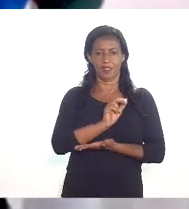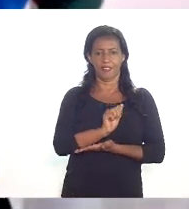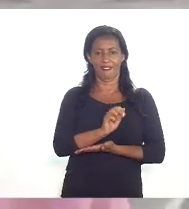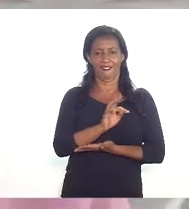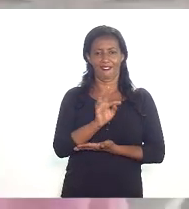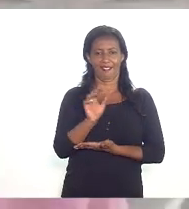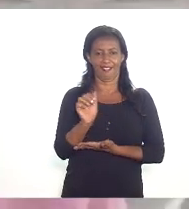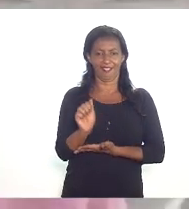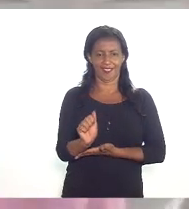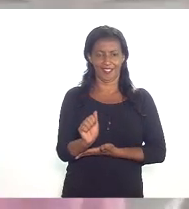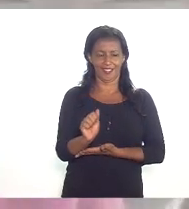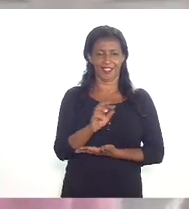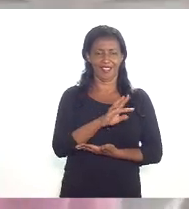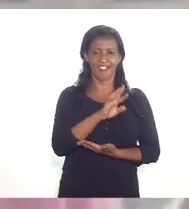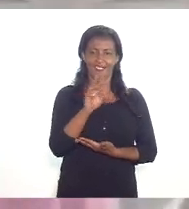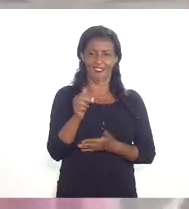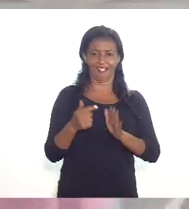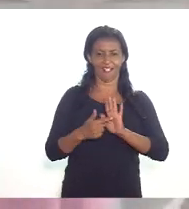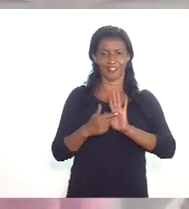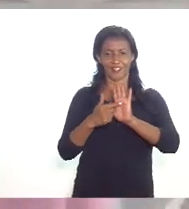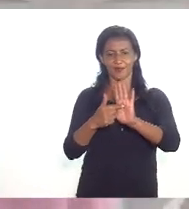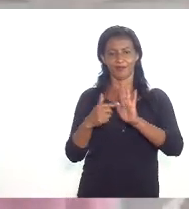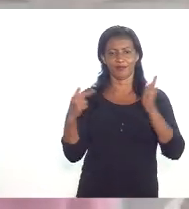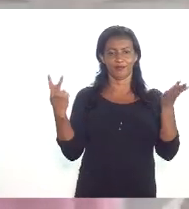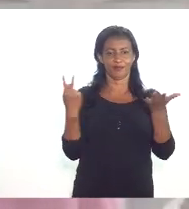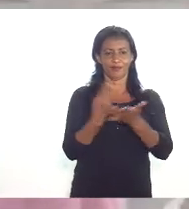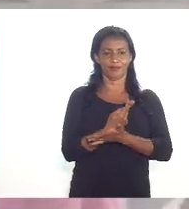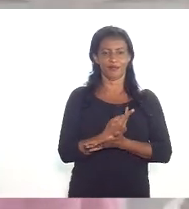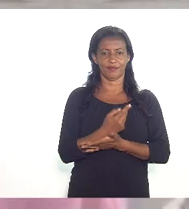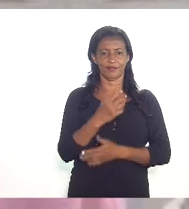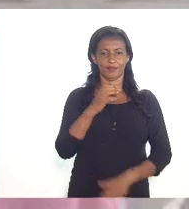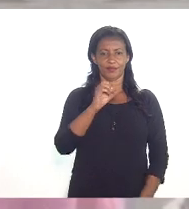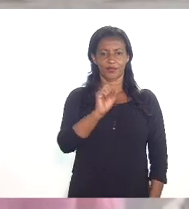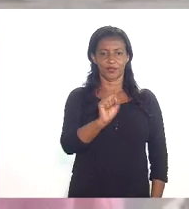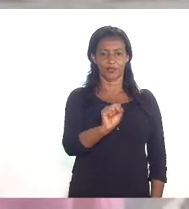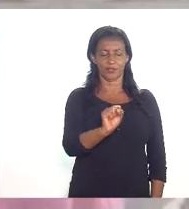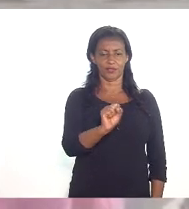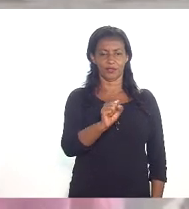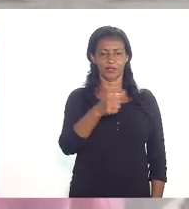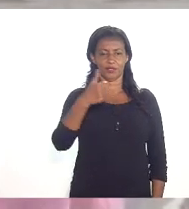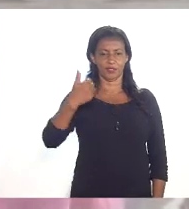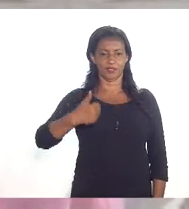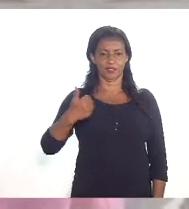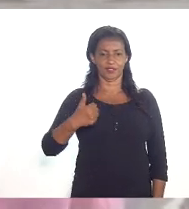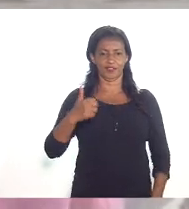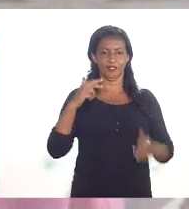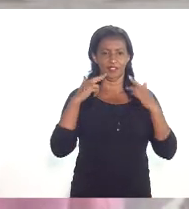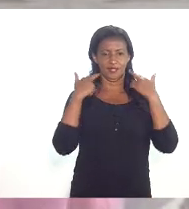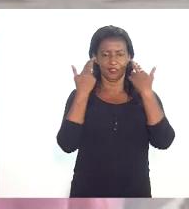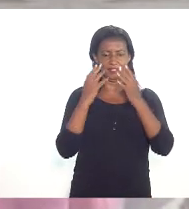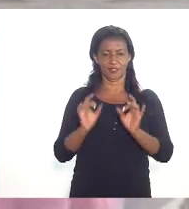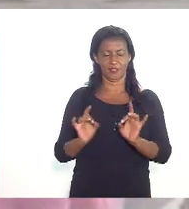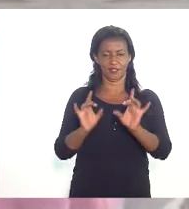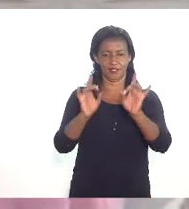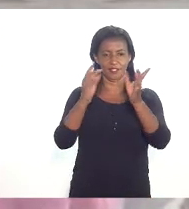A ata reflete com exatidão o ocorrido na 81ª sessão extraordinária, que iniciada